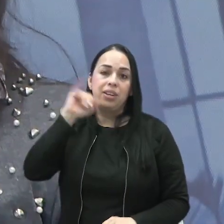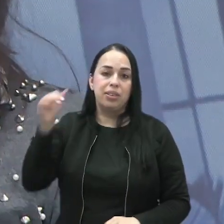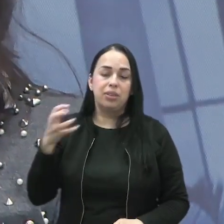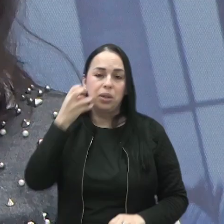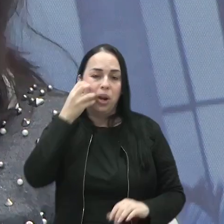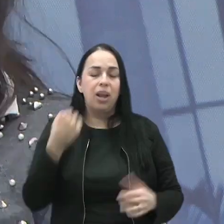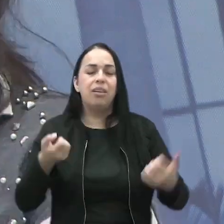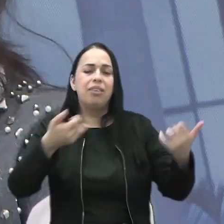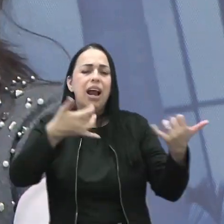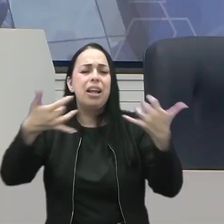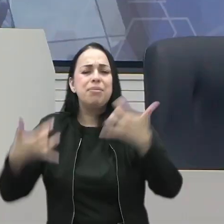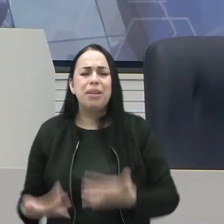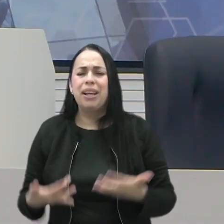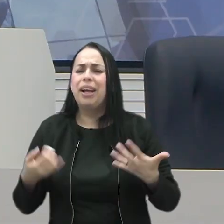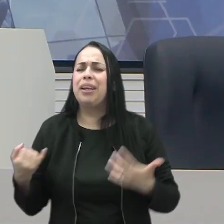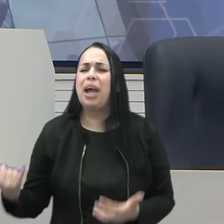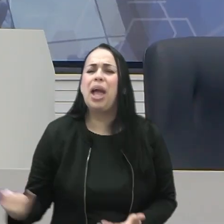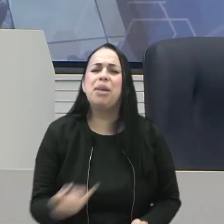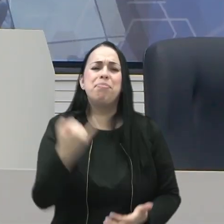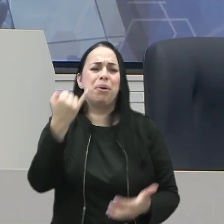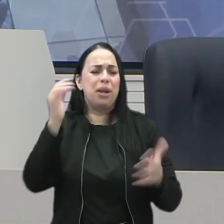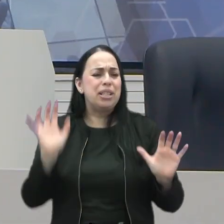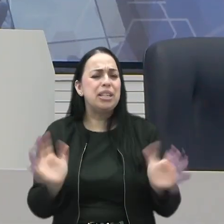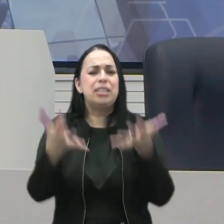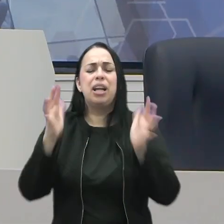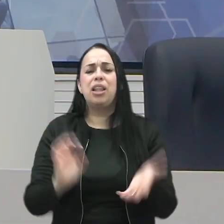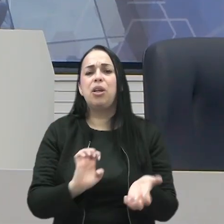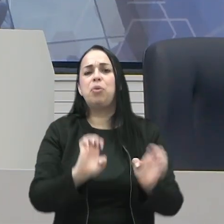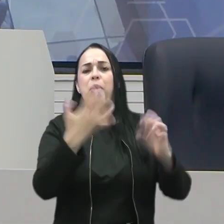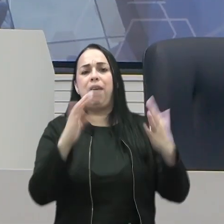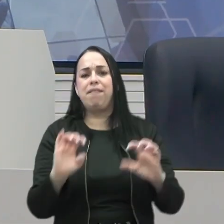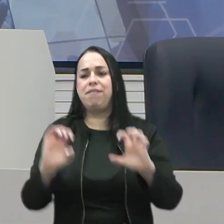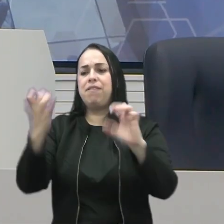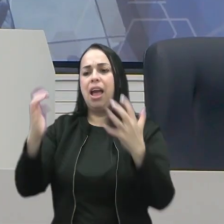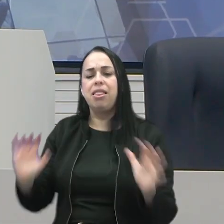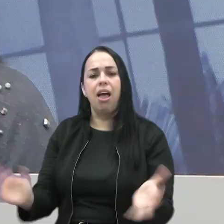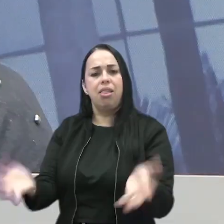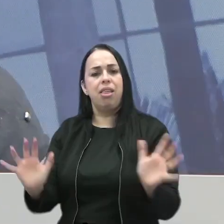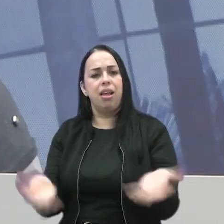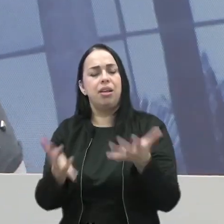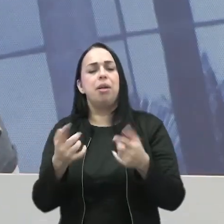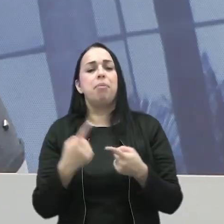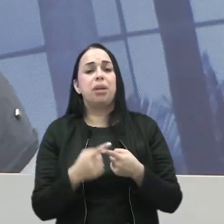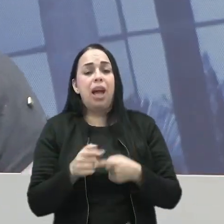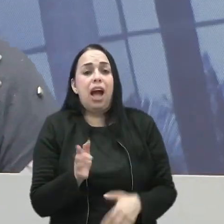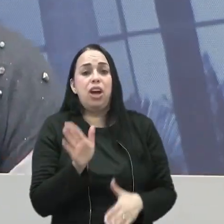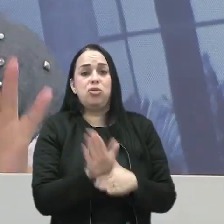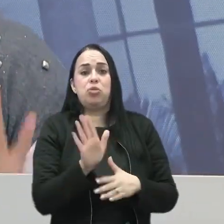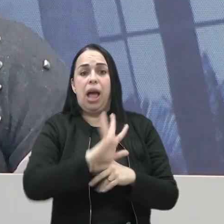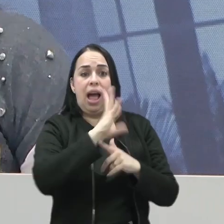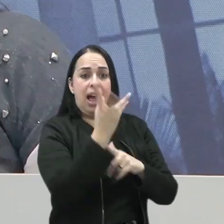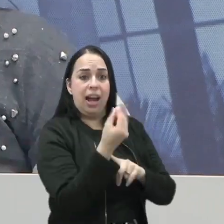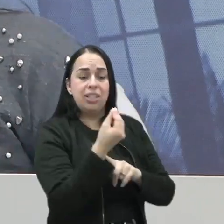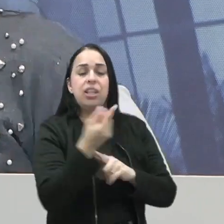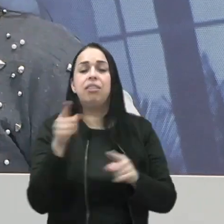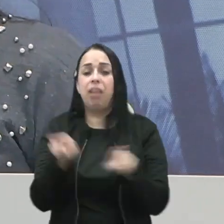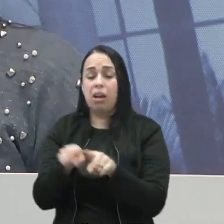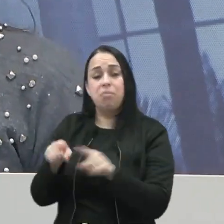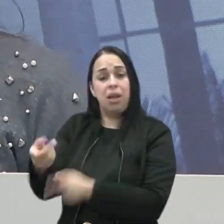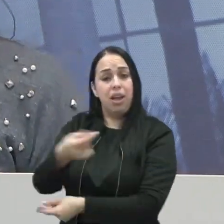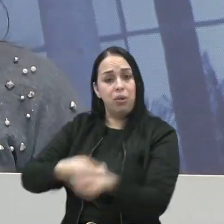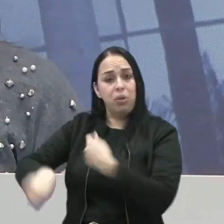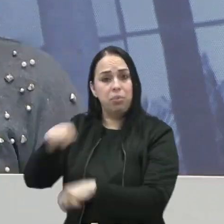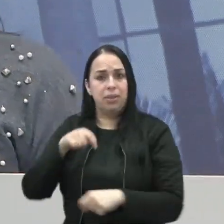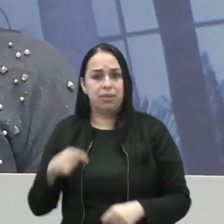Juliana Fraga enfatiza a importância de incentivar eventos no segmento que movimentam a arte e a economia